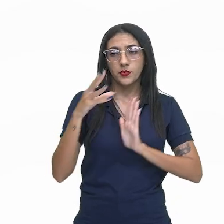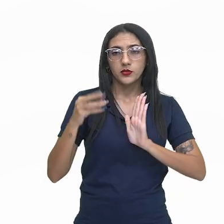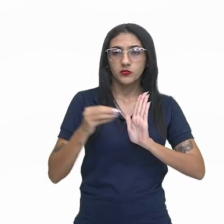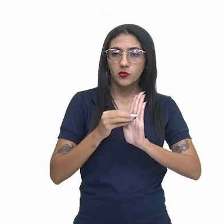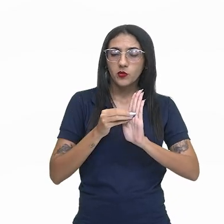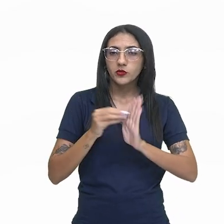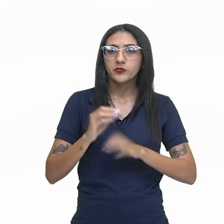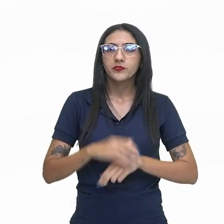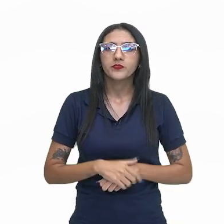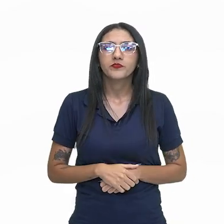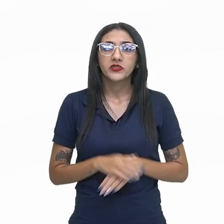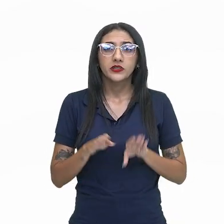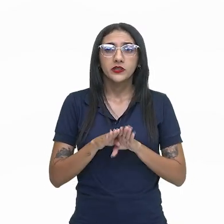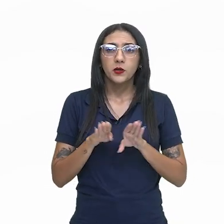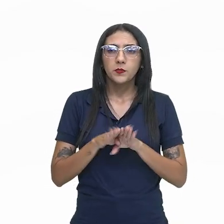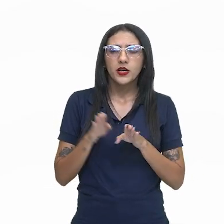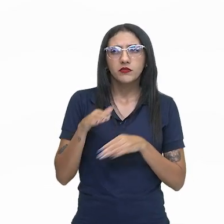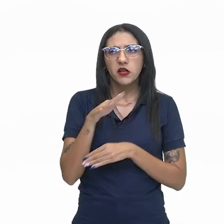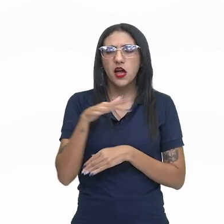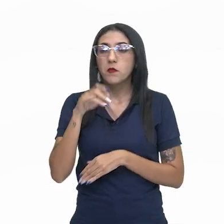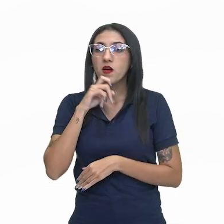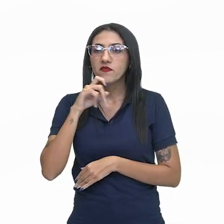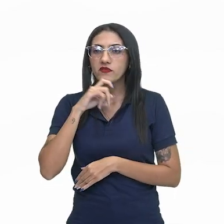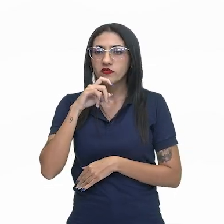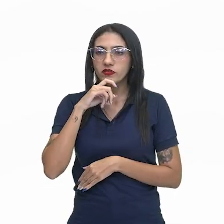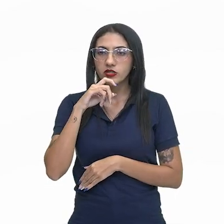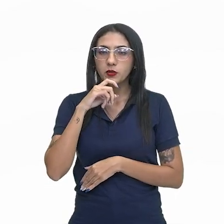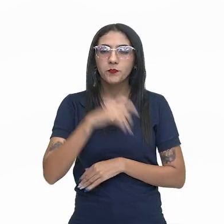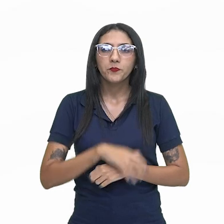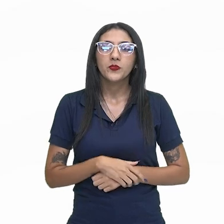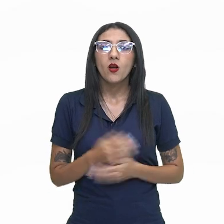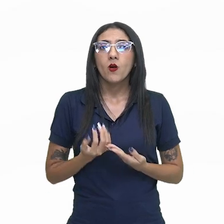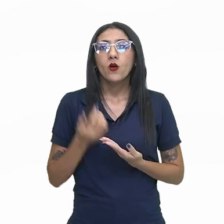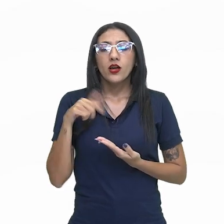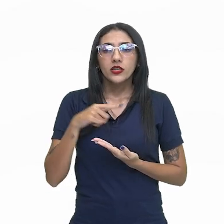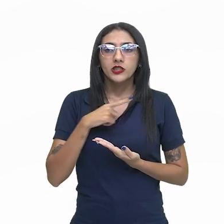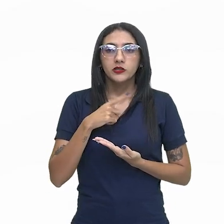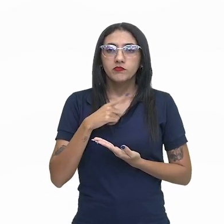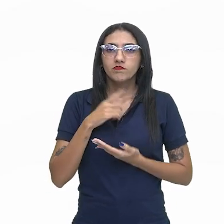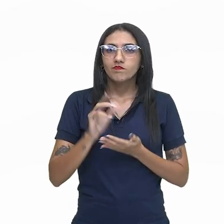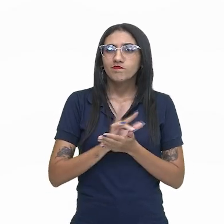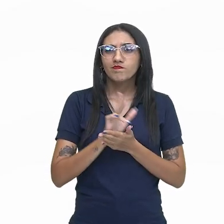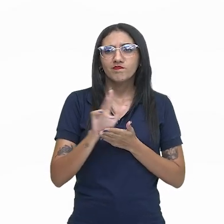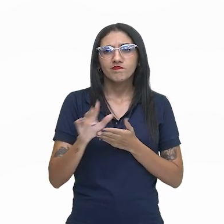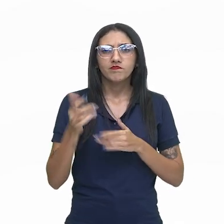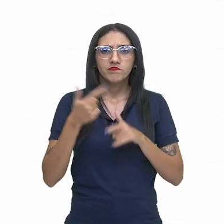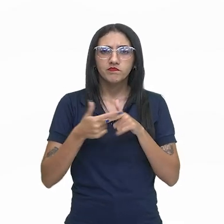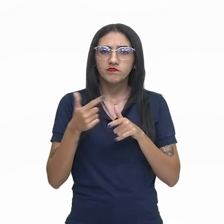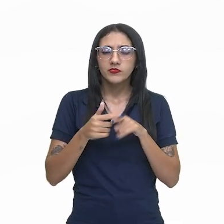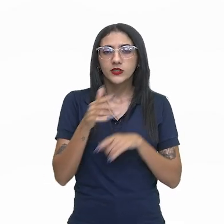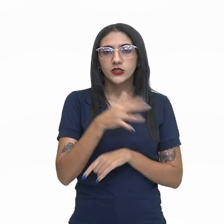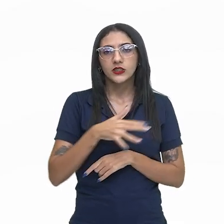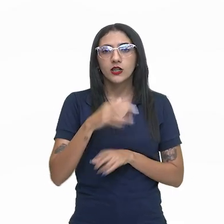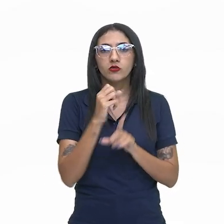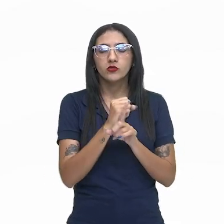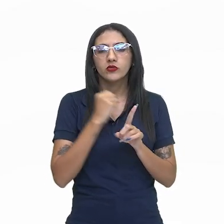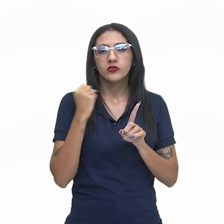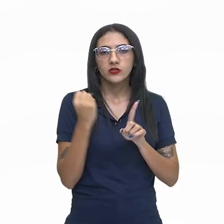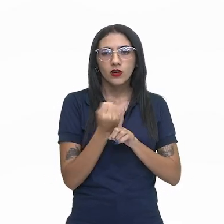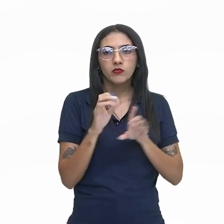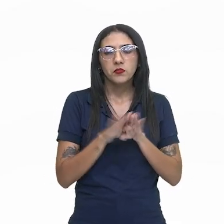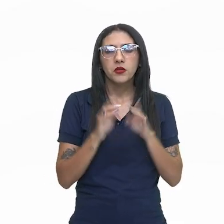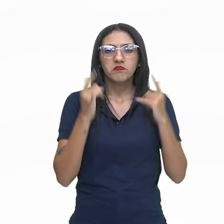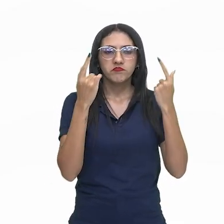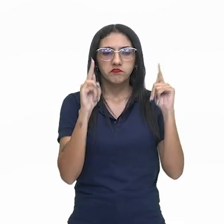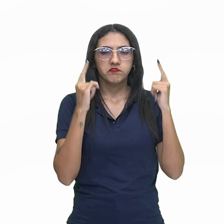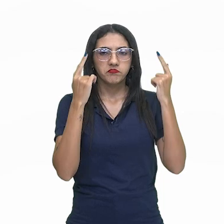Amazônia, ali também no Ártico. E isso também acaba ocasionando conflitos sociais, né? Acaba gerando